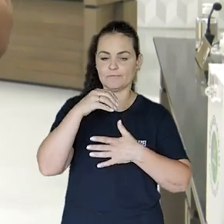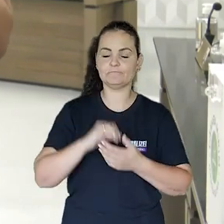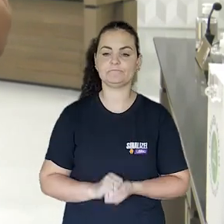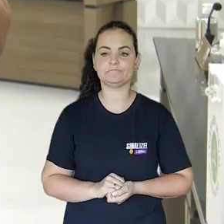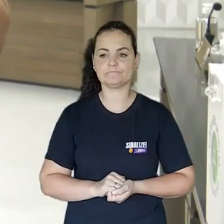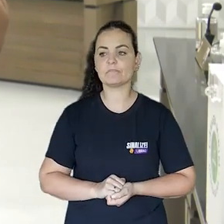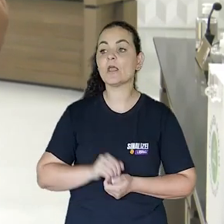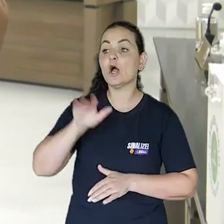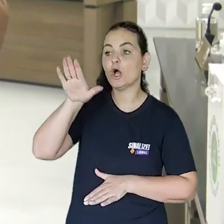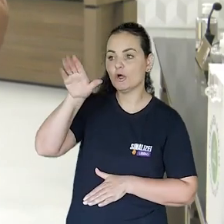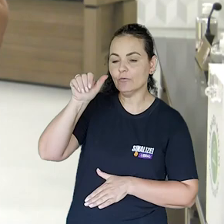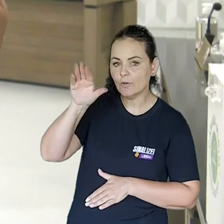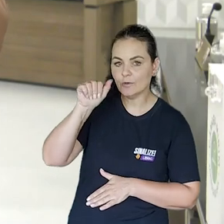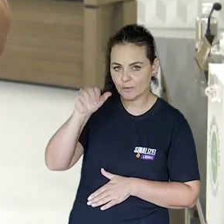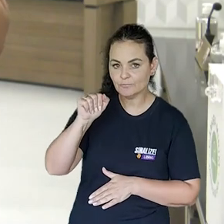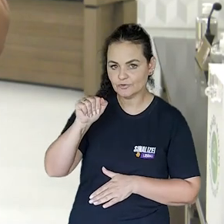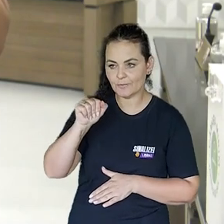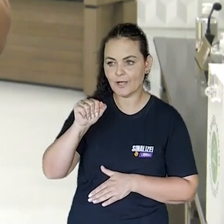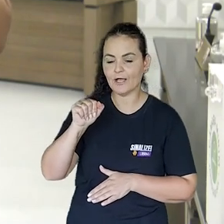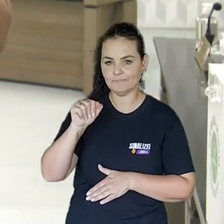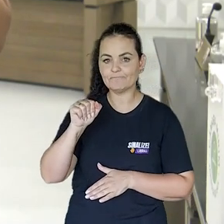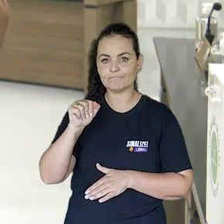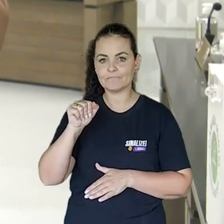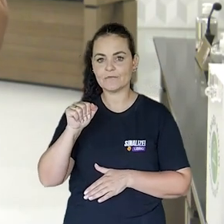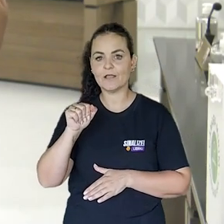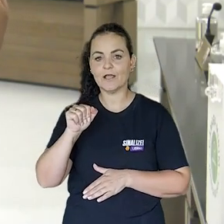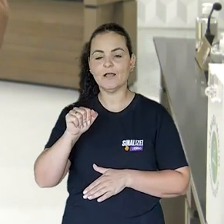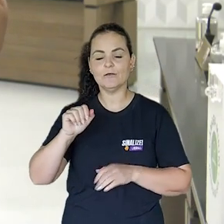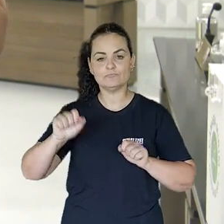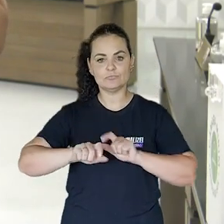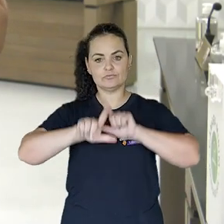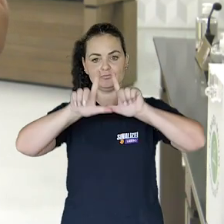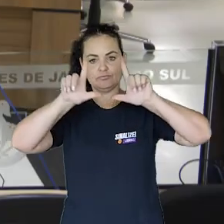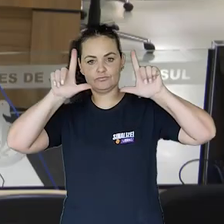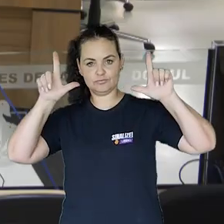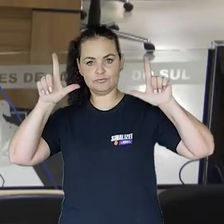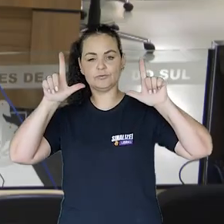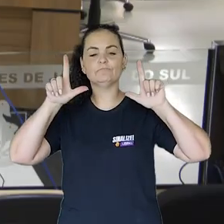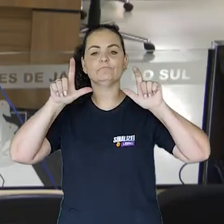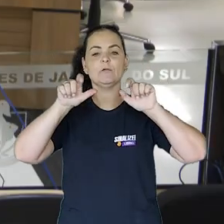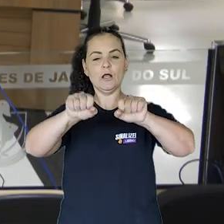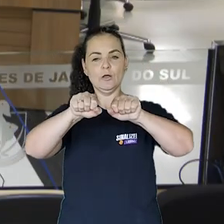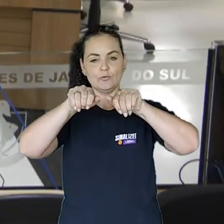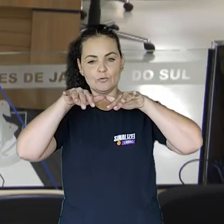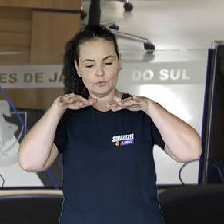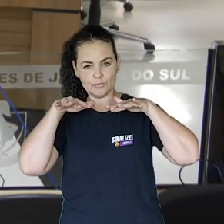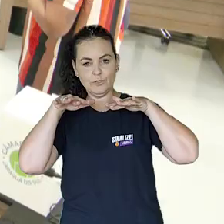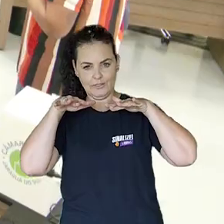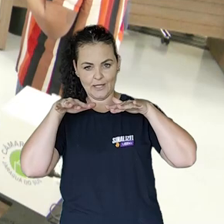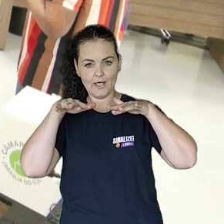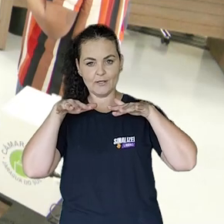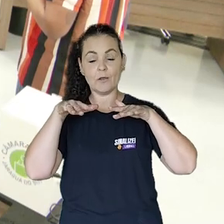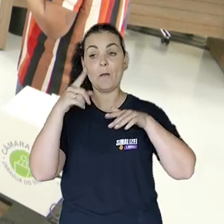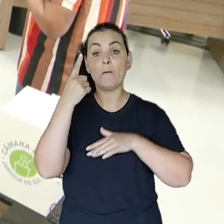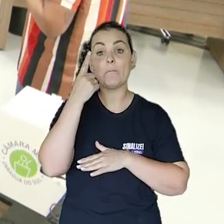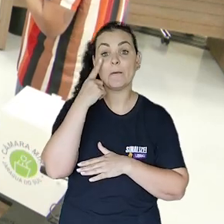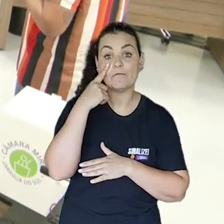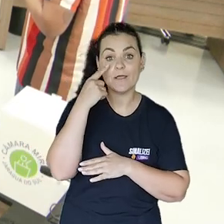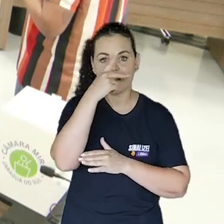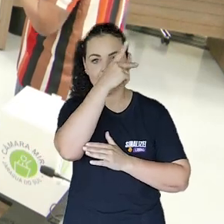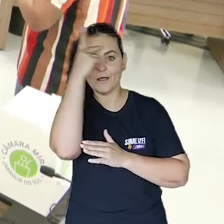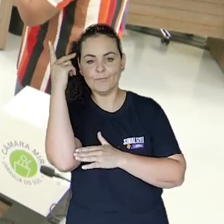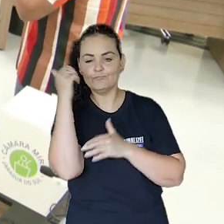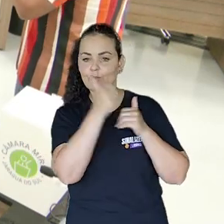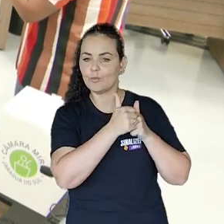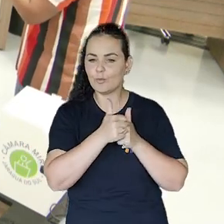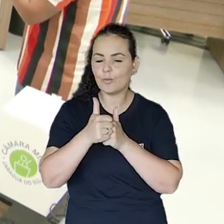produção abrir a imagem do plenário para demonstrar as pessoas que estão acompanhando conosco aqui o sorteio.